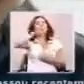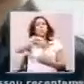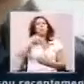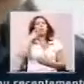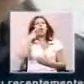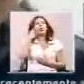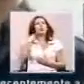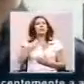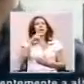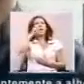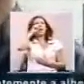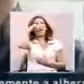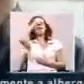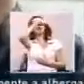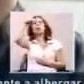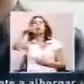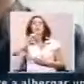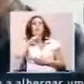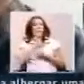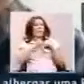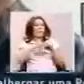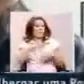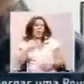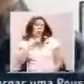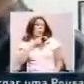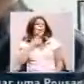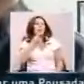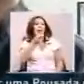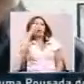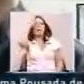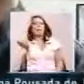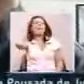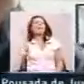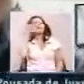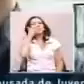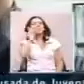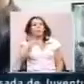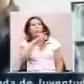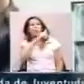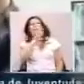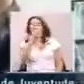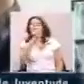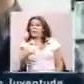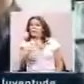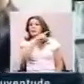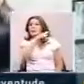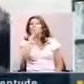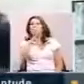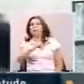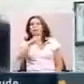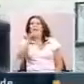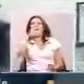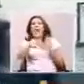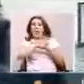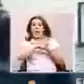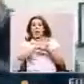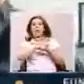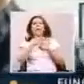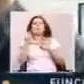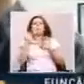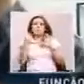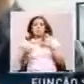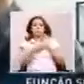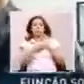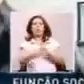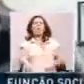que é possível fazer. Posso falar, por exemplo, do caso da França, em que a praxe chegou mesmo a ser proibida por lei depois de ter havido uma